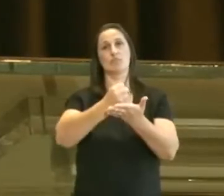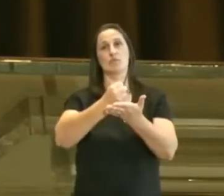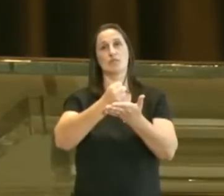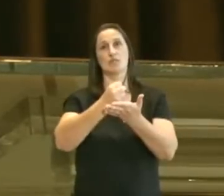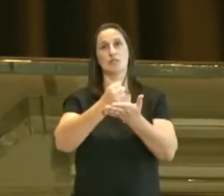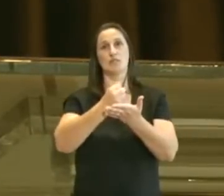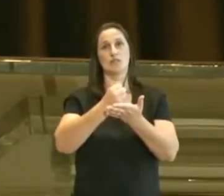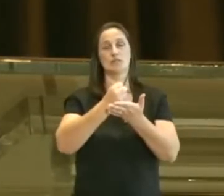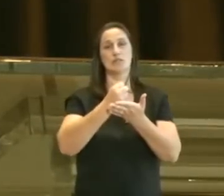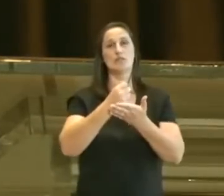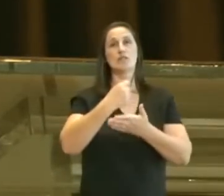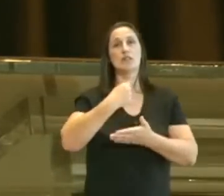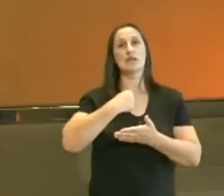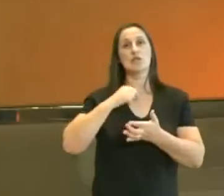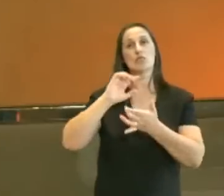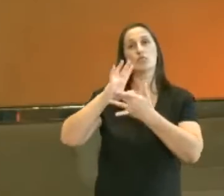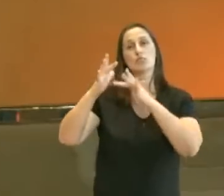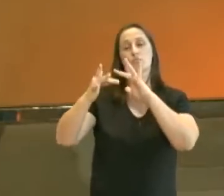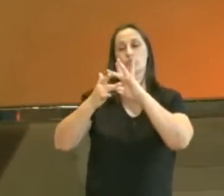selado,